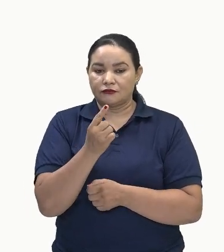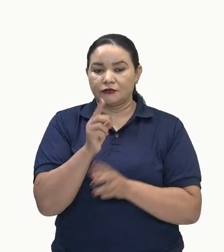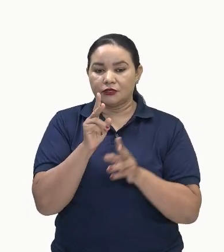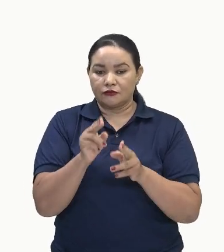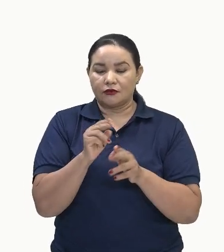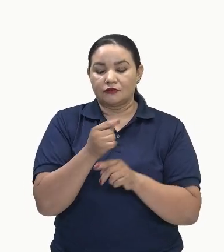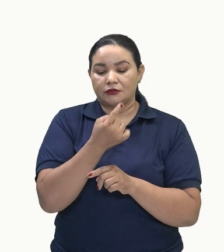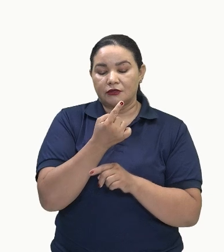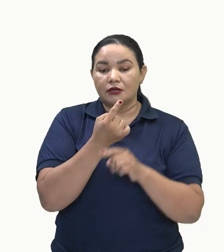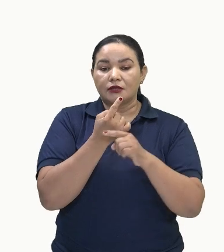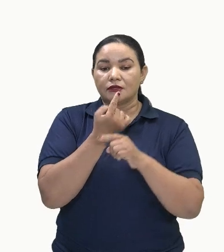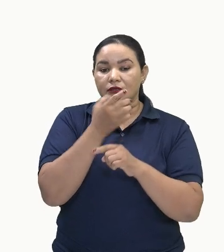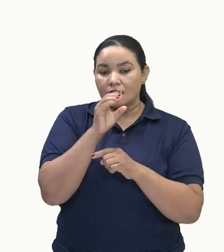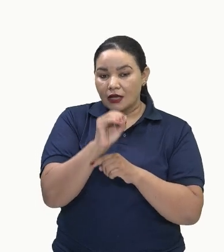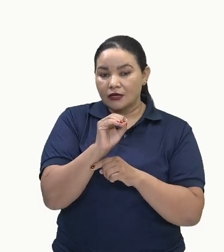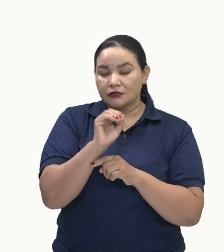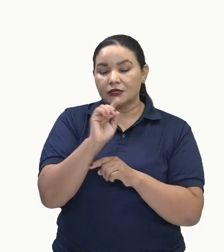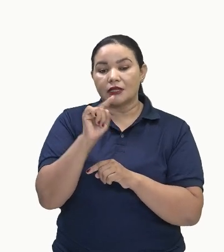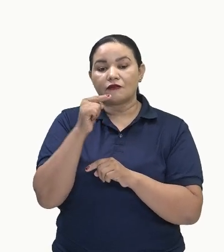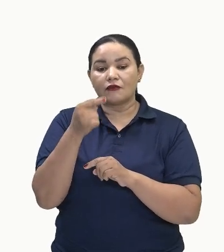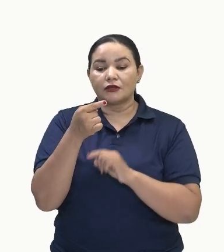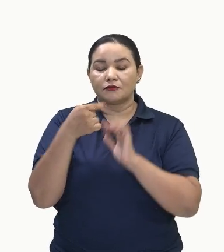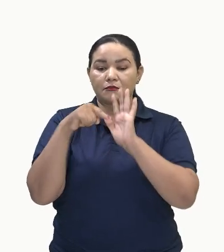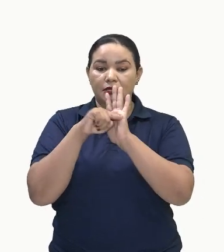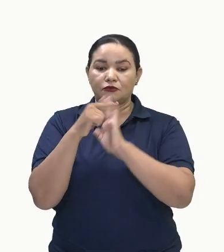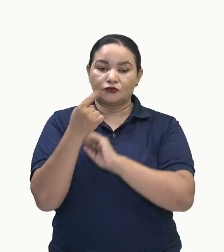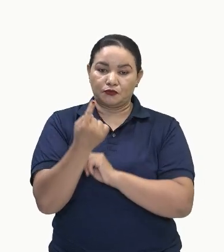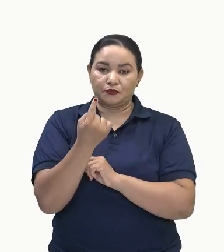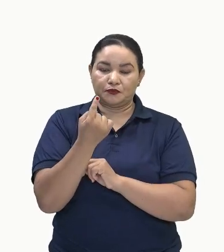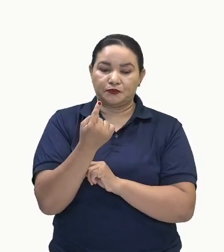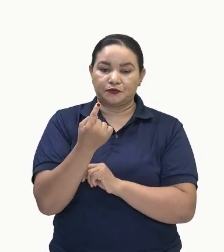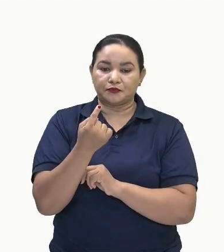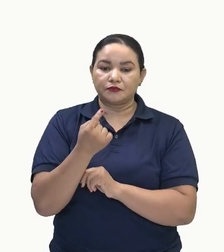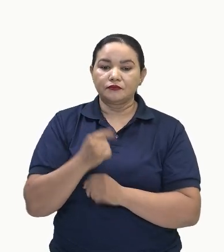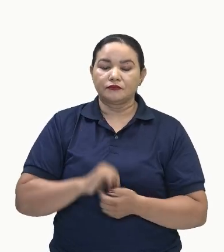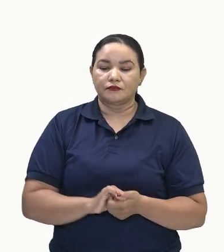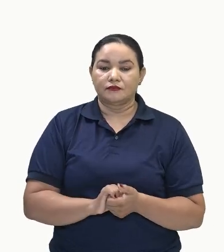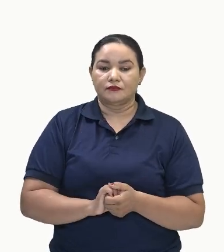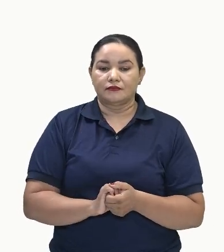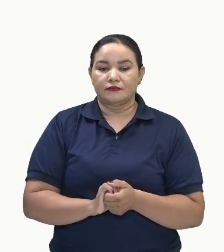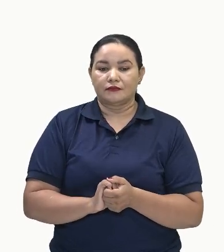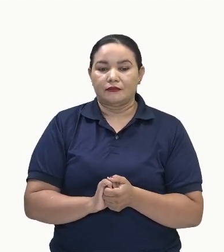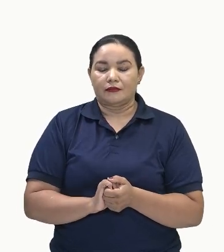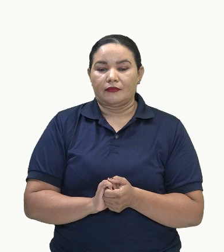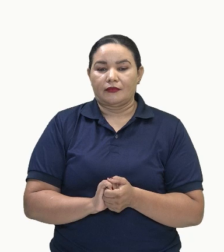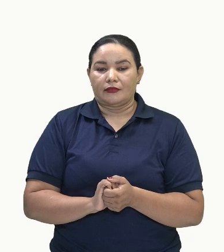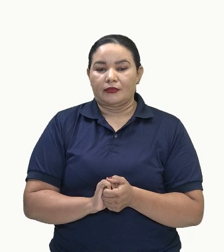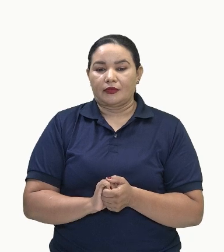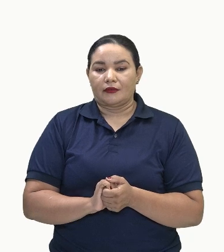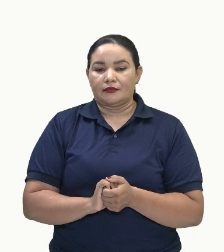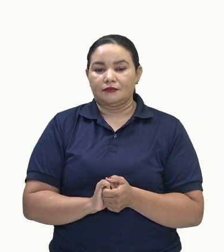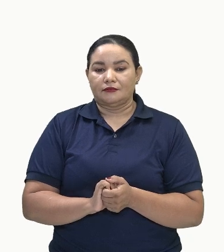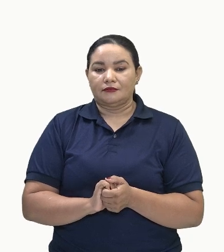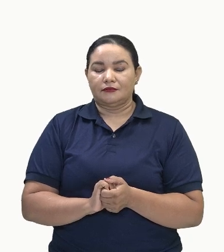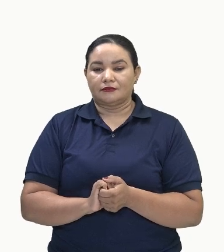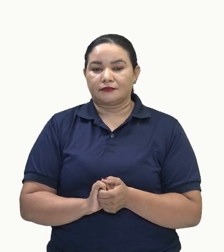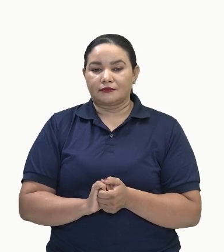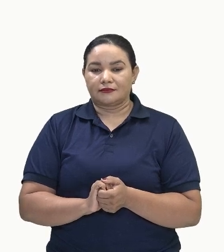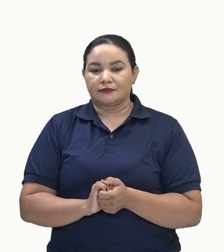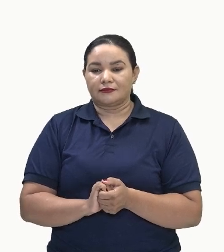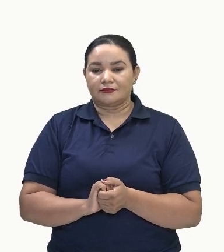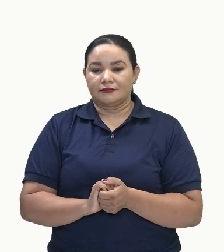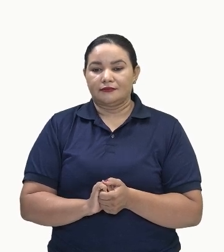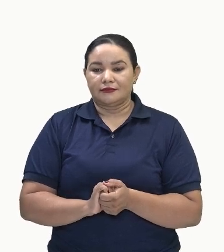que 10 elevado ao expoente menos 1. Certo? Bora continuar? Vem aqui comigo que tem mais uma situação para a gente